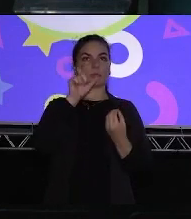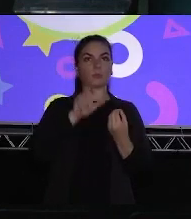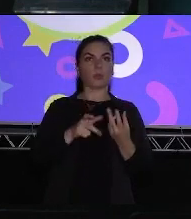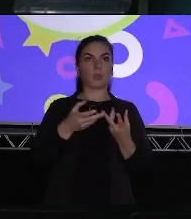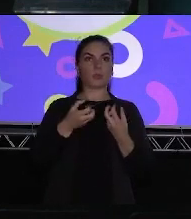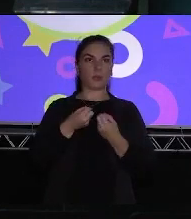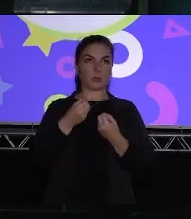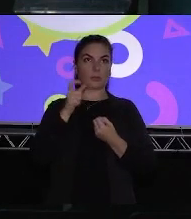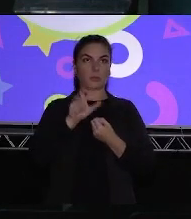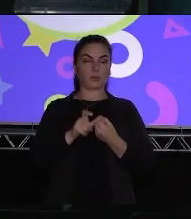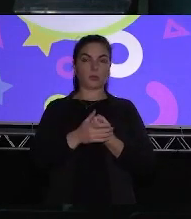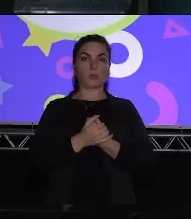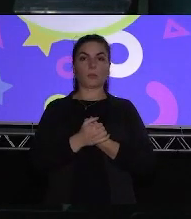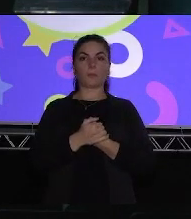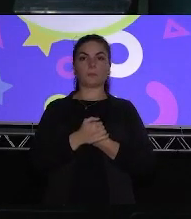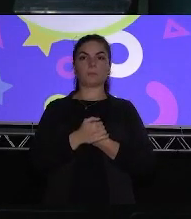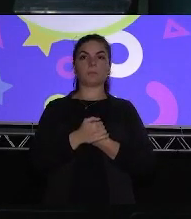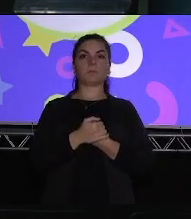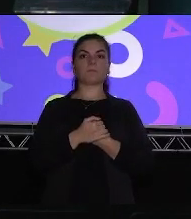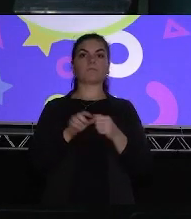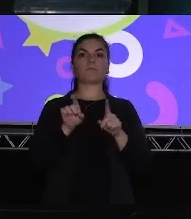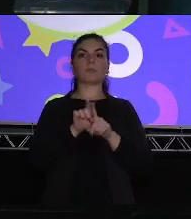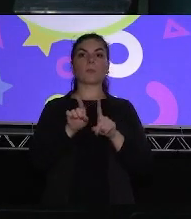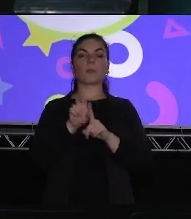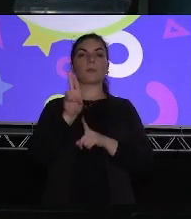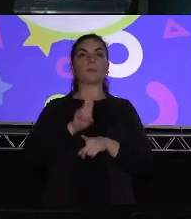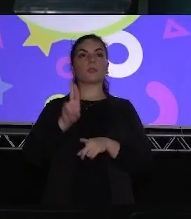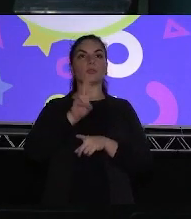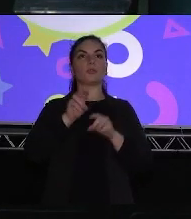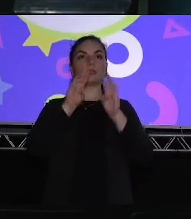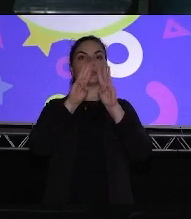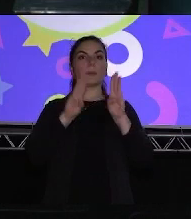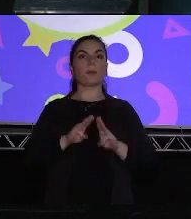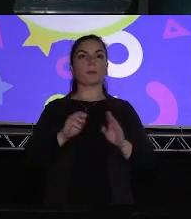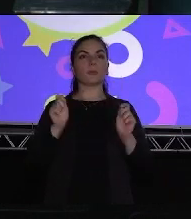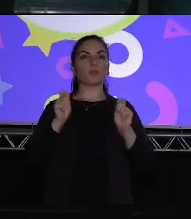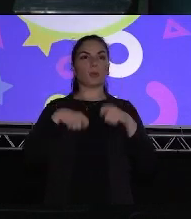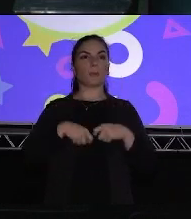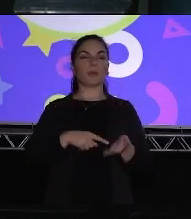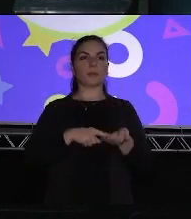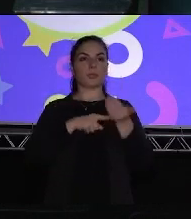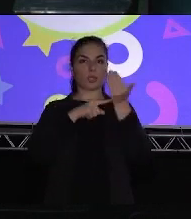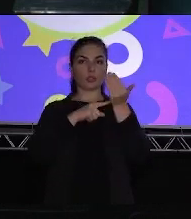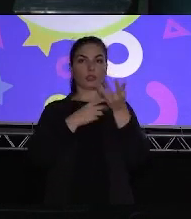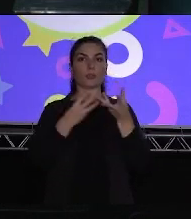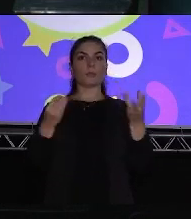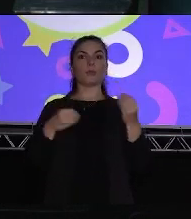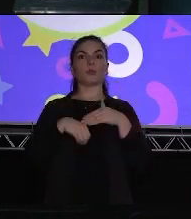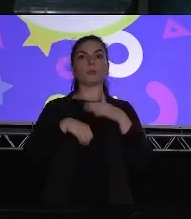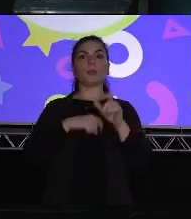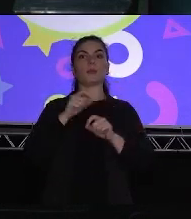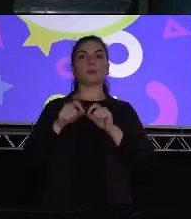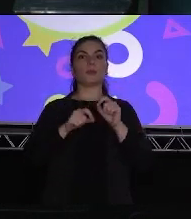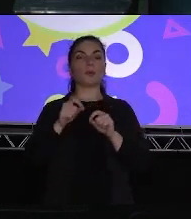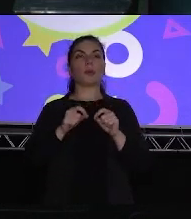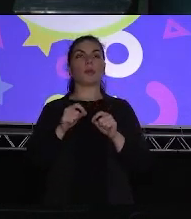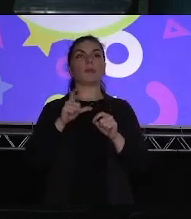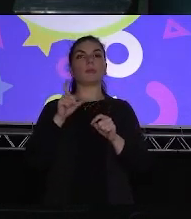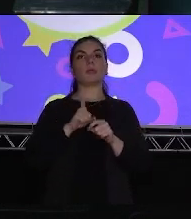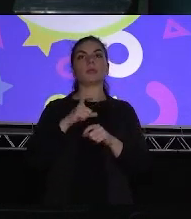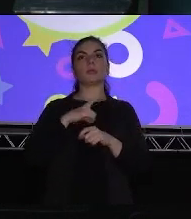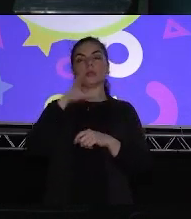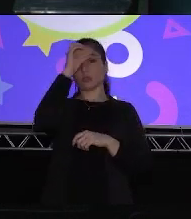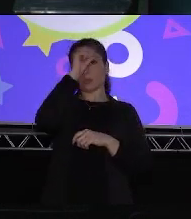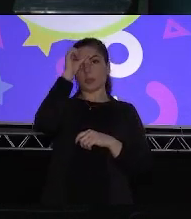recebendo. E a gente também usa um mapa de competências em tecnologia, muito mais para ser uma medida de aprendizado